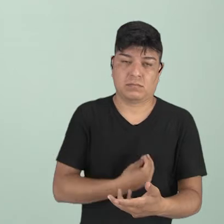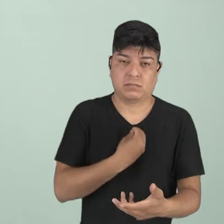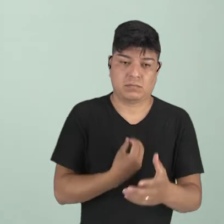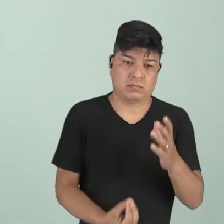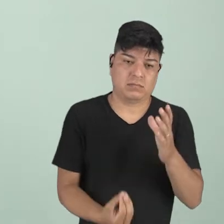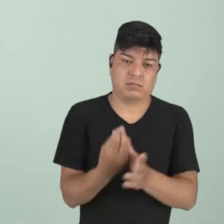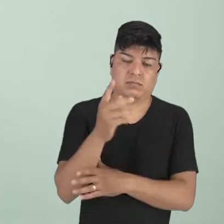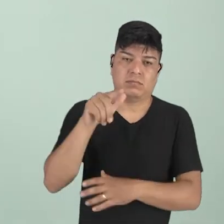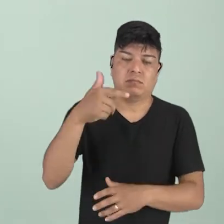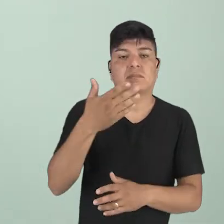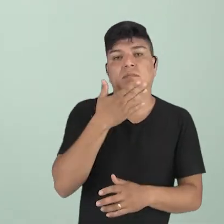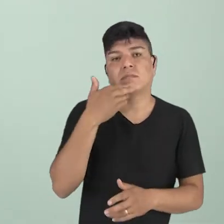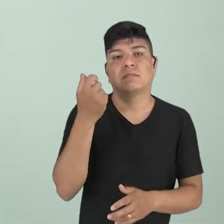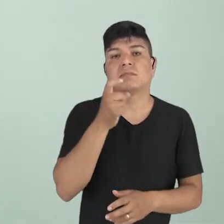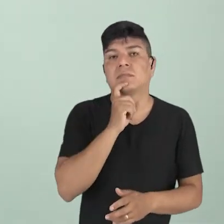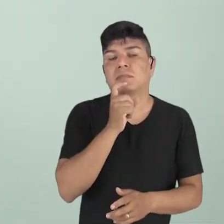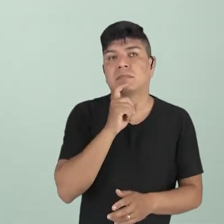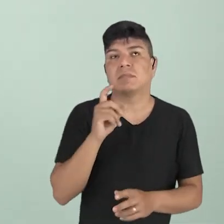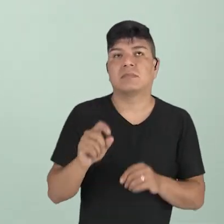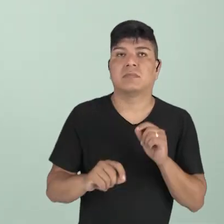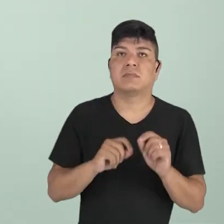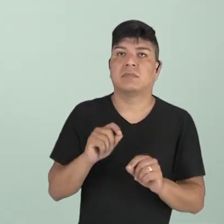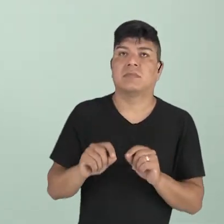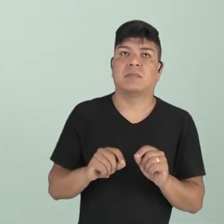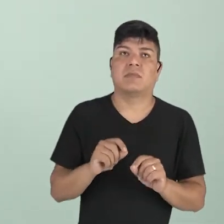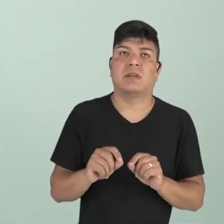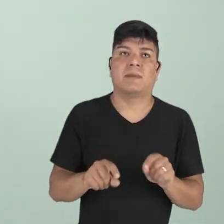o resfriamento, de que a vida